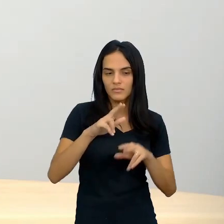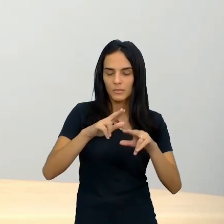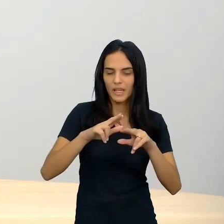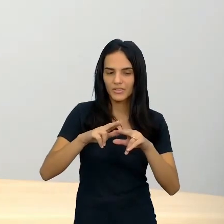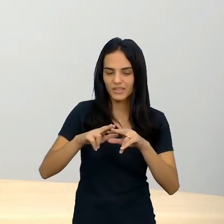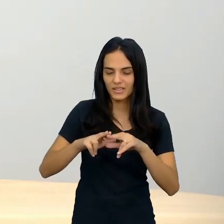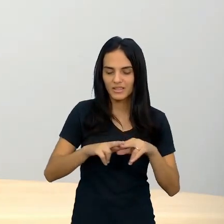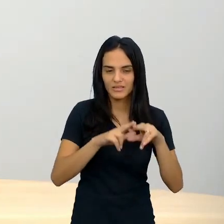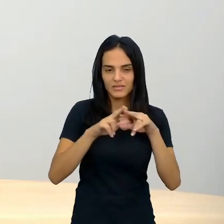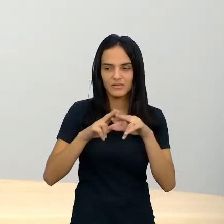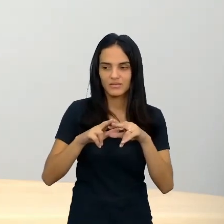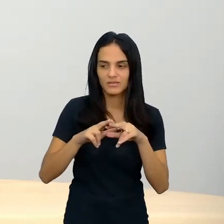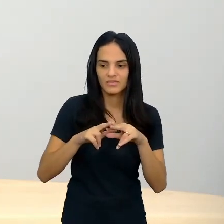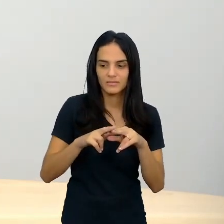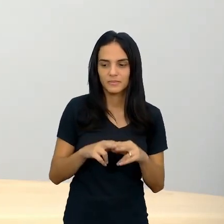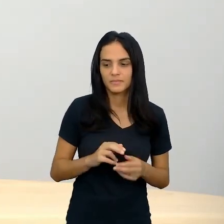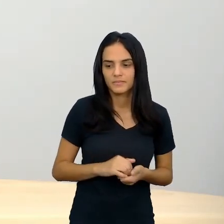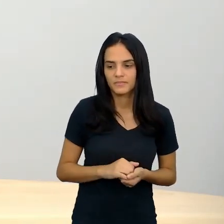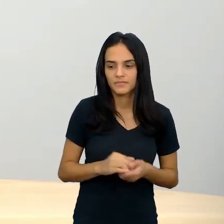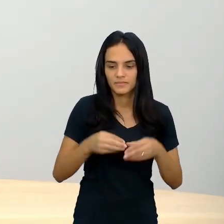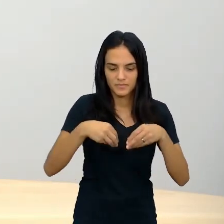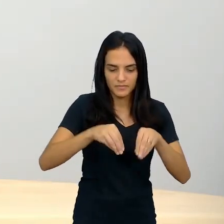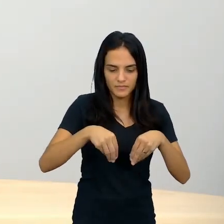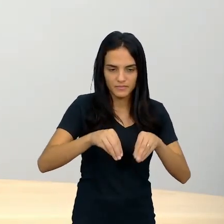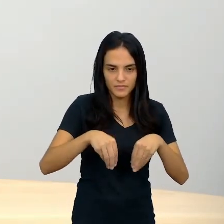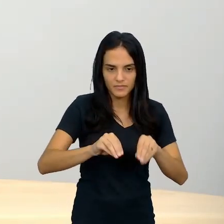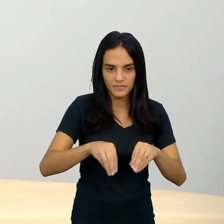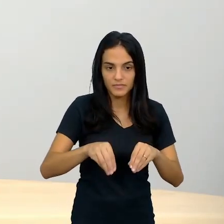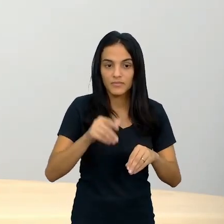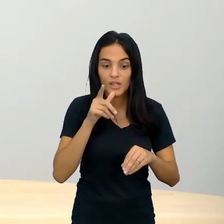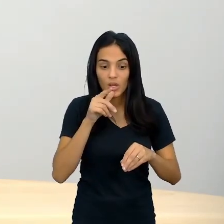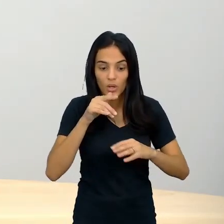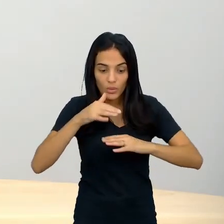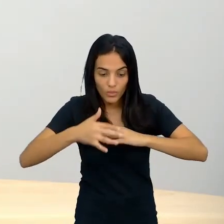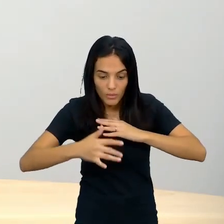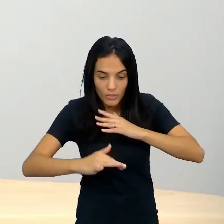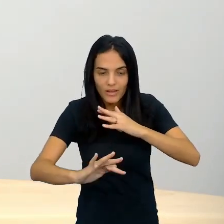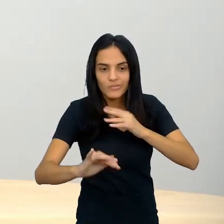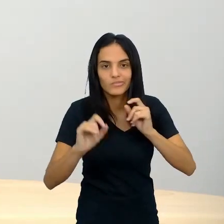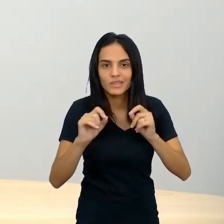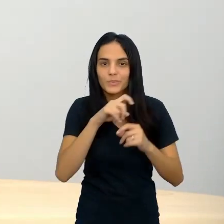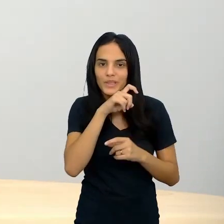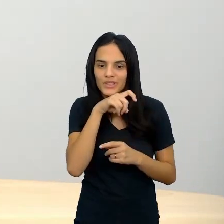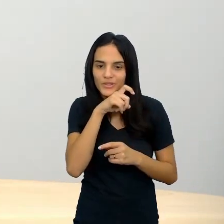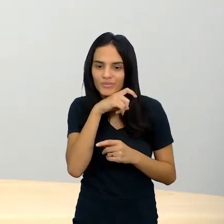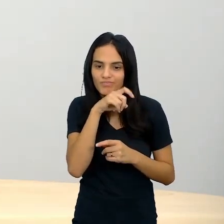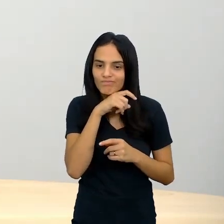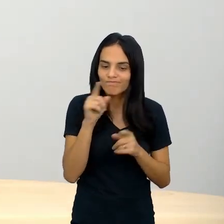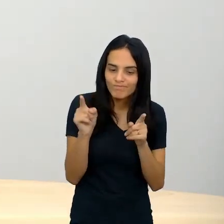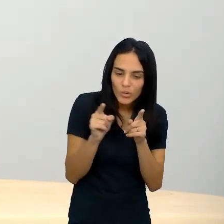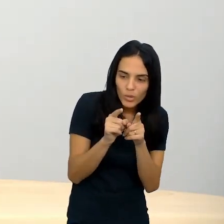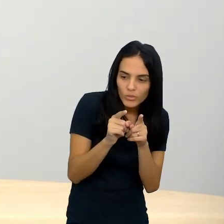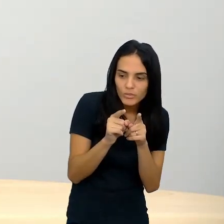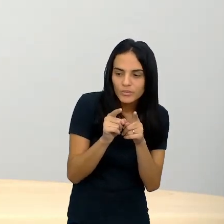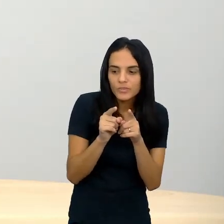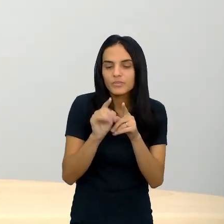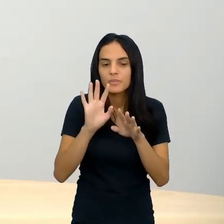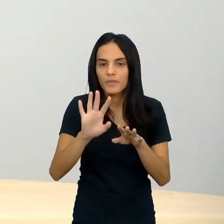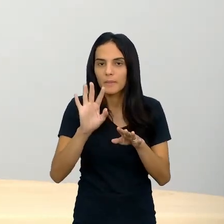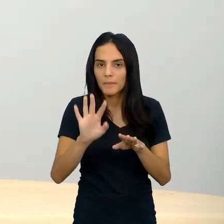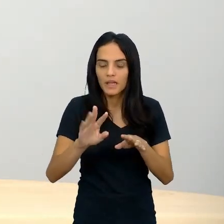no mar do que peixes. Então, é um alerta para esse